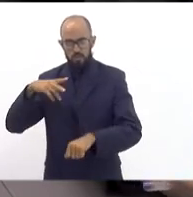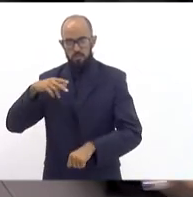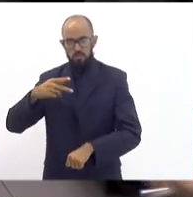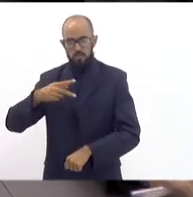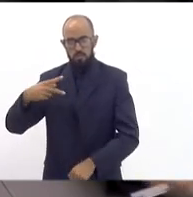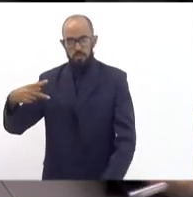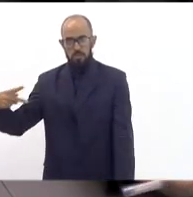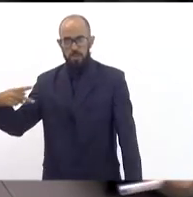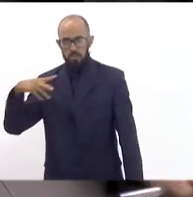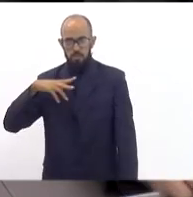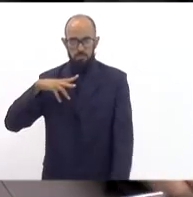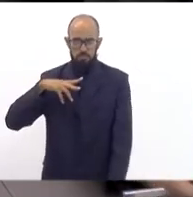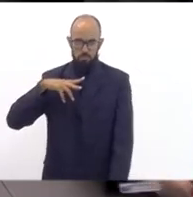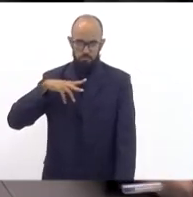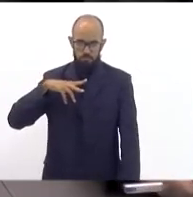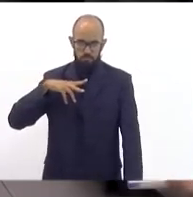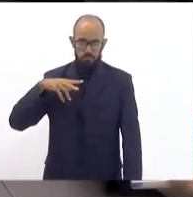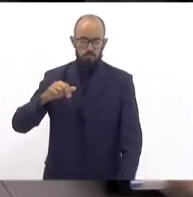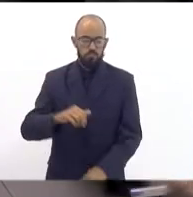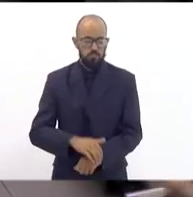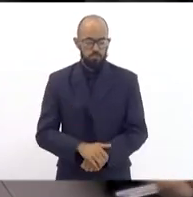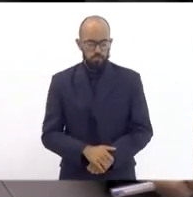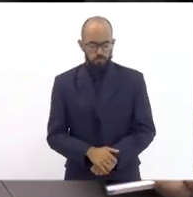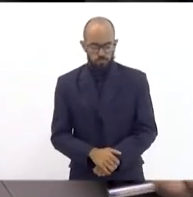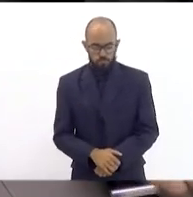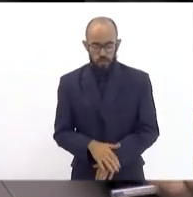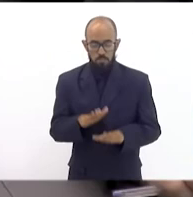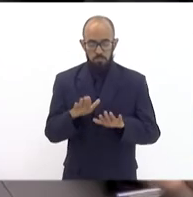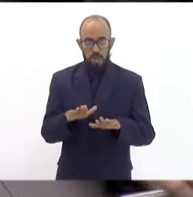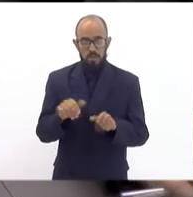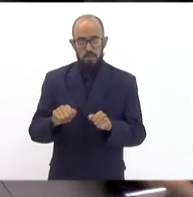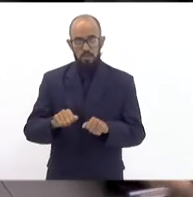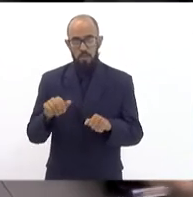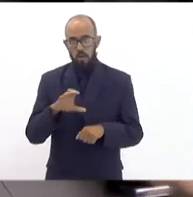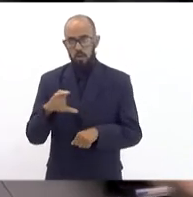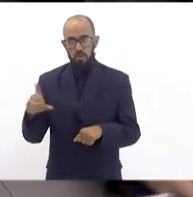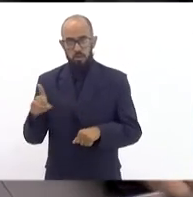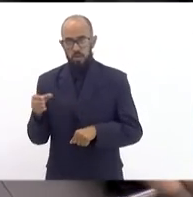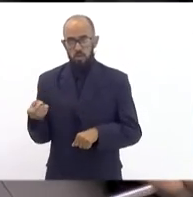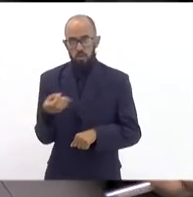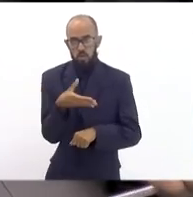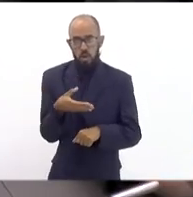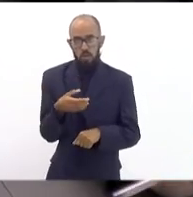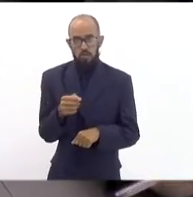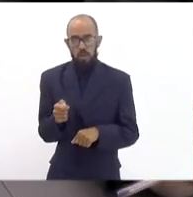e privatizações também. Né? Mas é uma coordenadoria nova, tem menos de um ano,